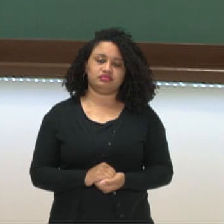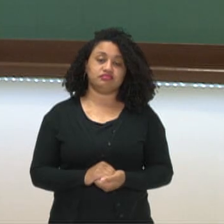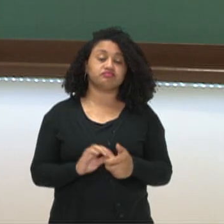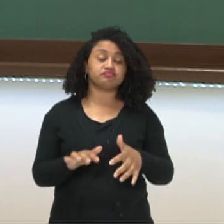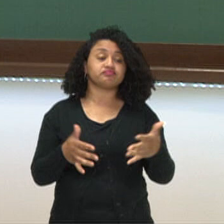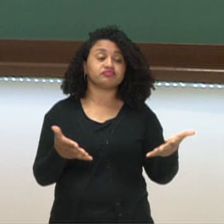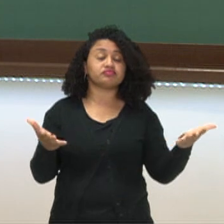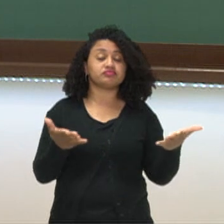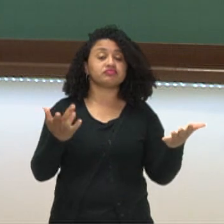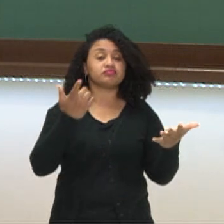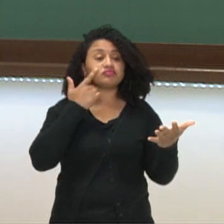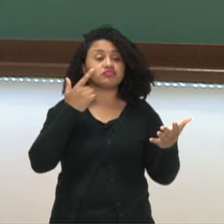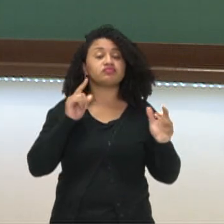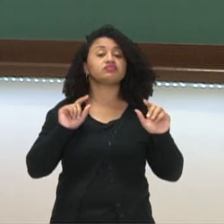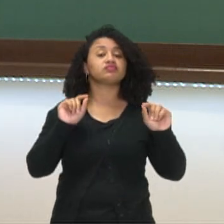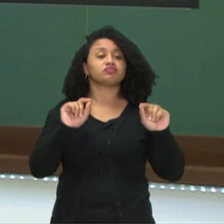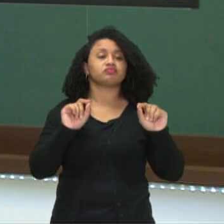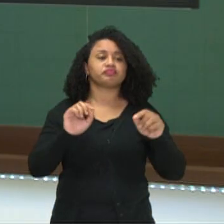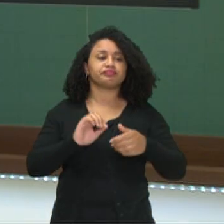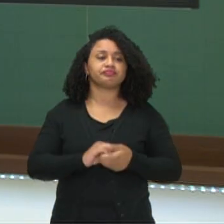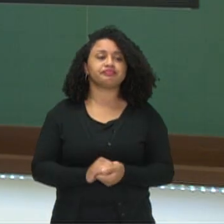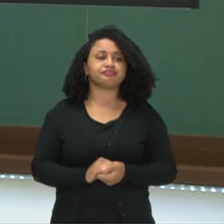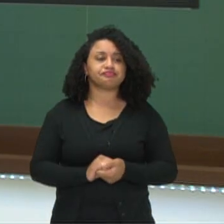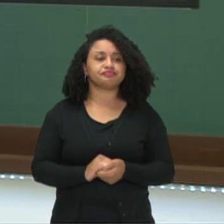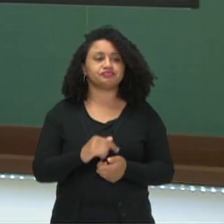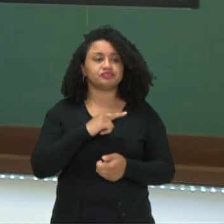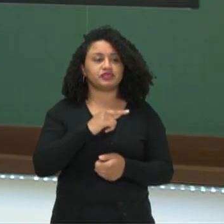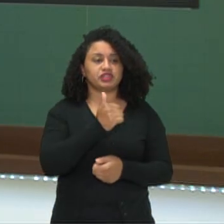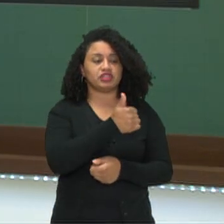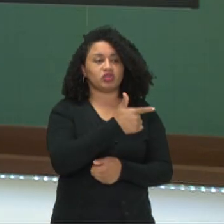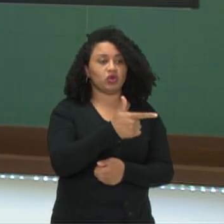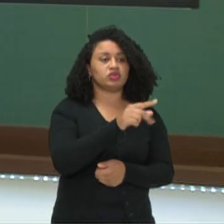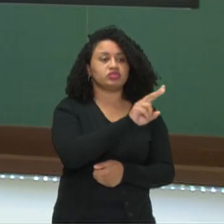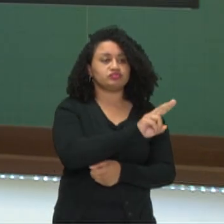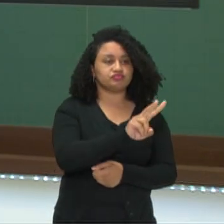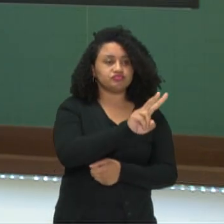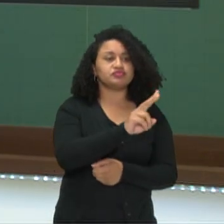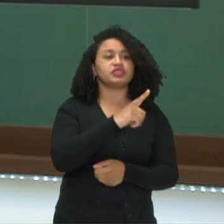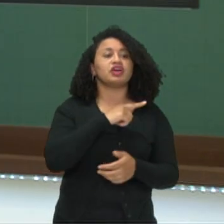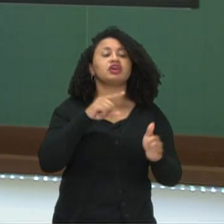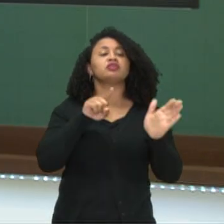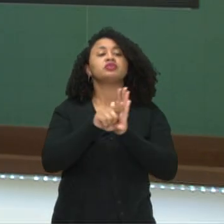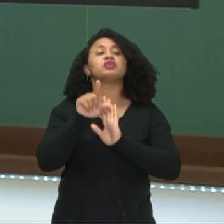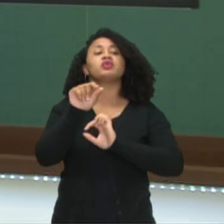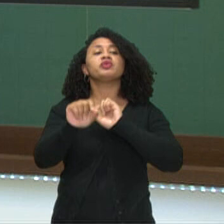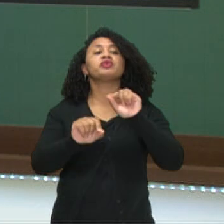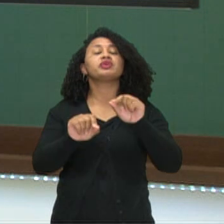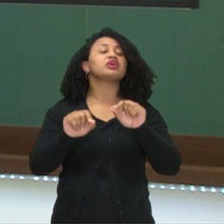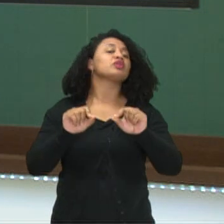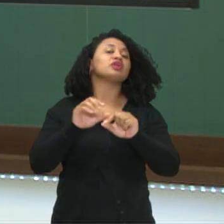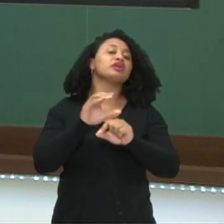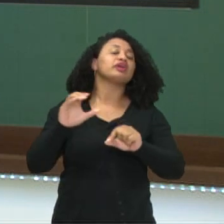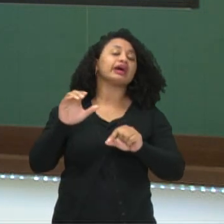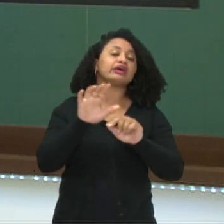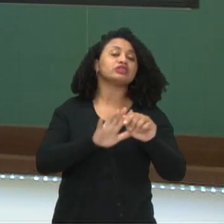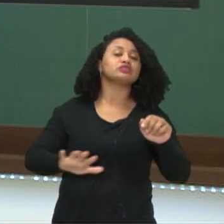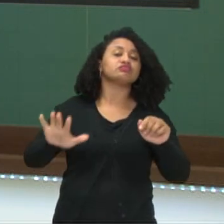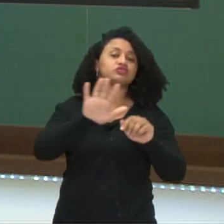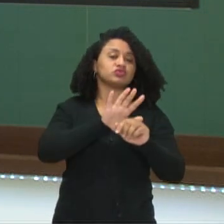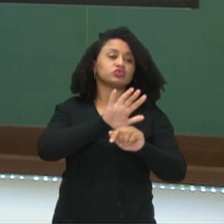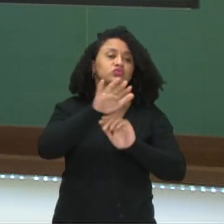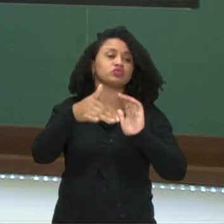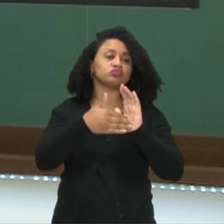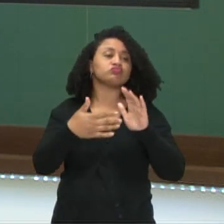Ok, então olha só, gente. Tem 12 volts aqui de tensão. A pergunta determina a capacitância equivalente do circuito.